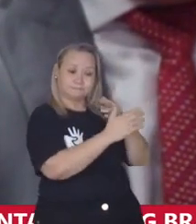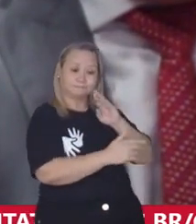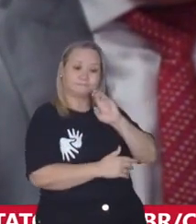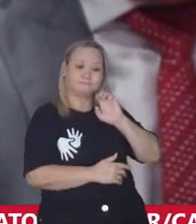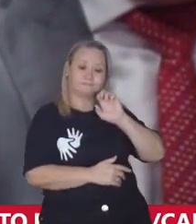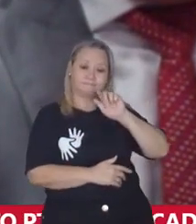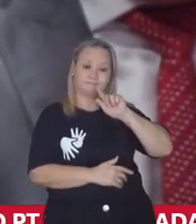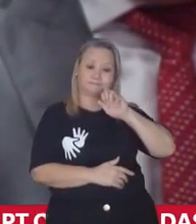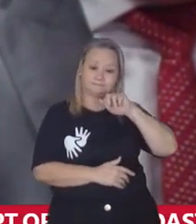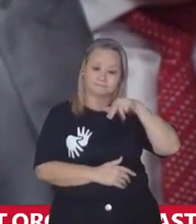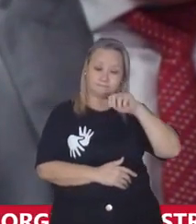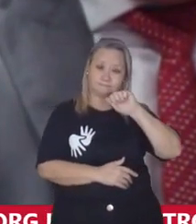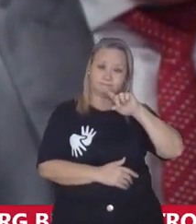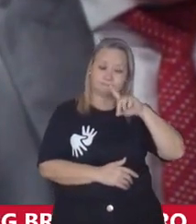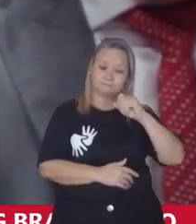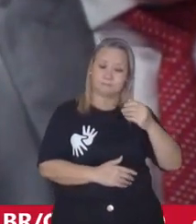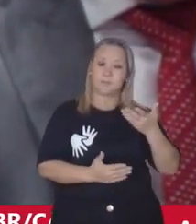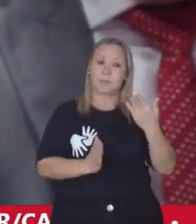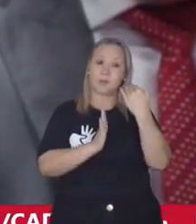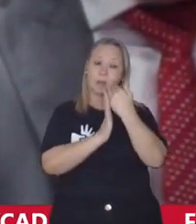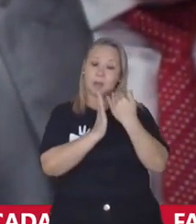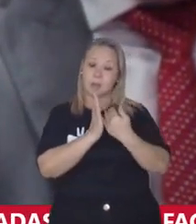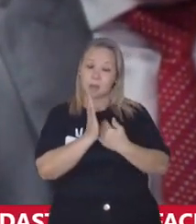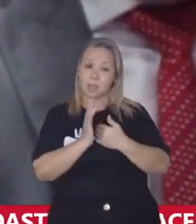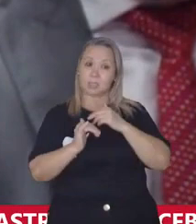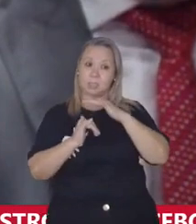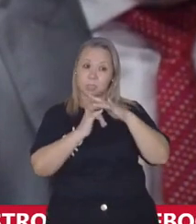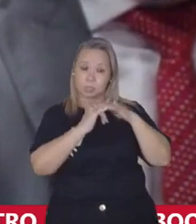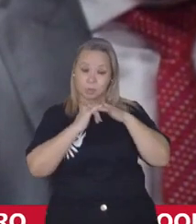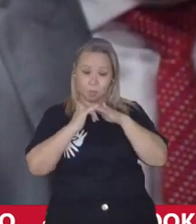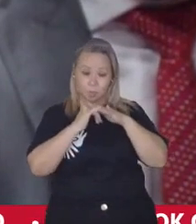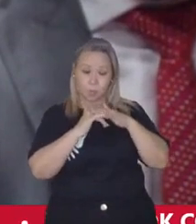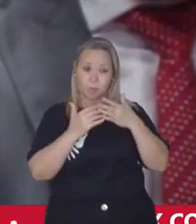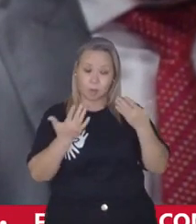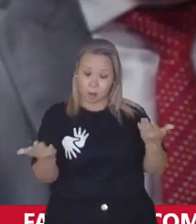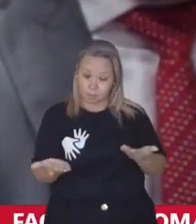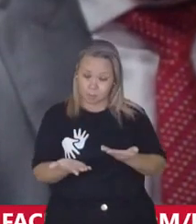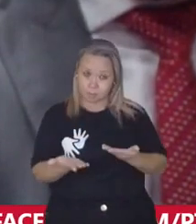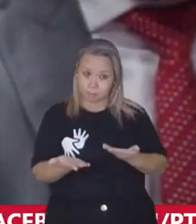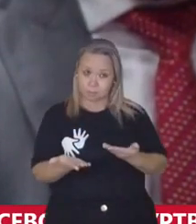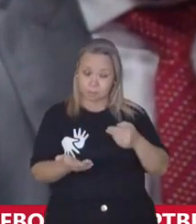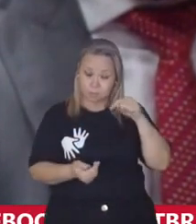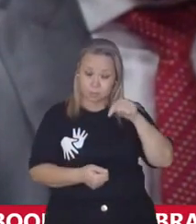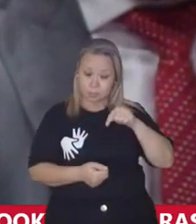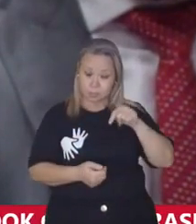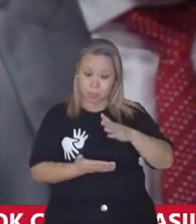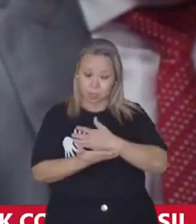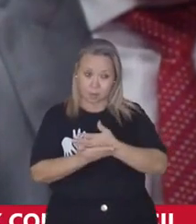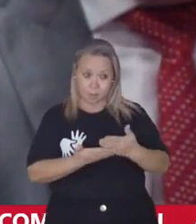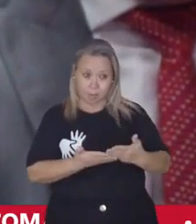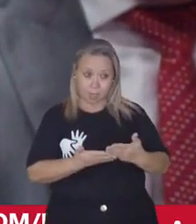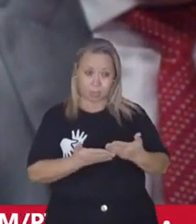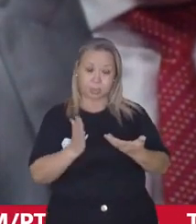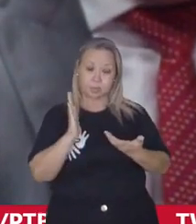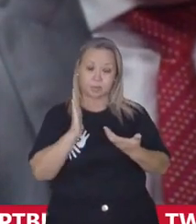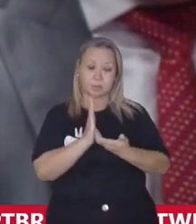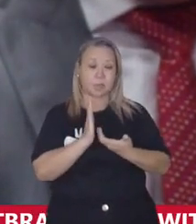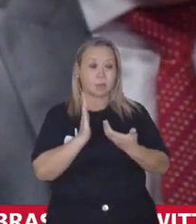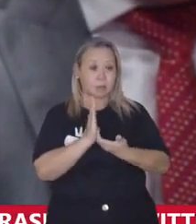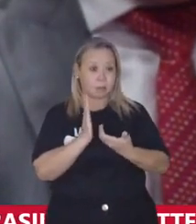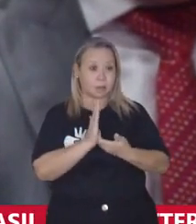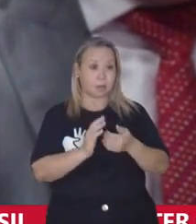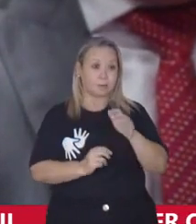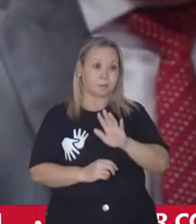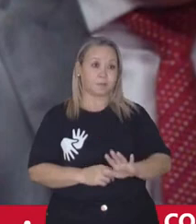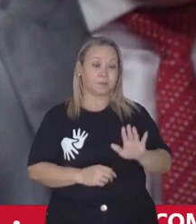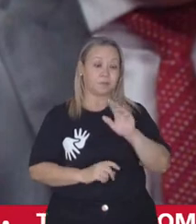esse programa organizado aqui e a partir da Câmara Federal,